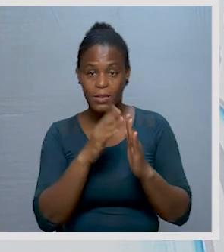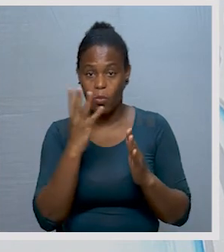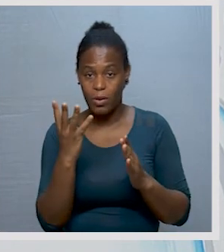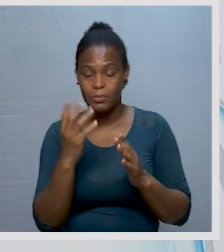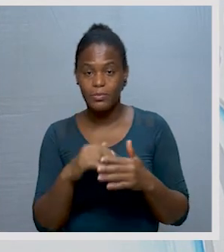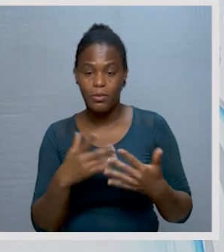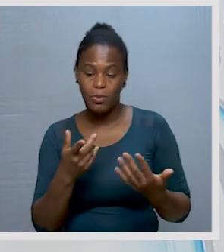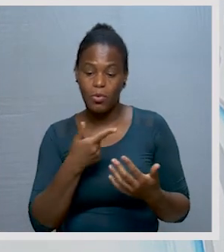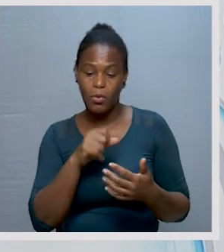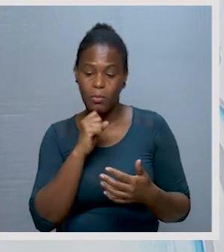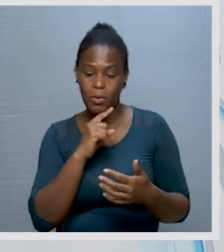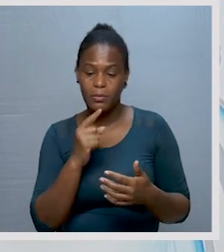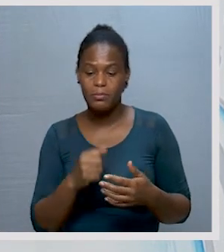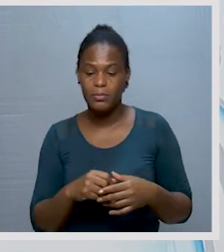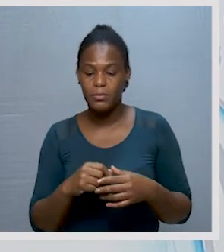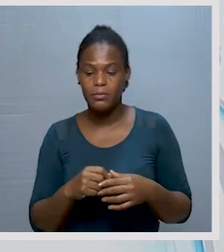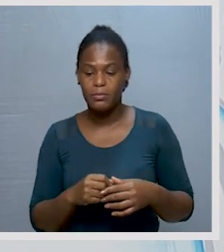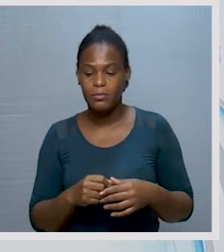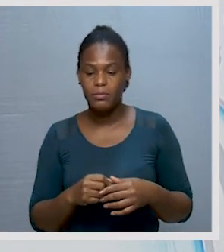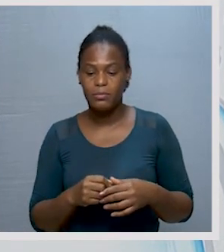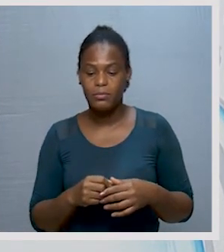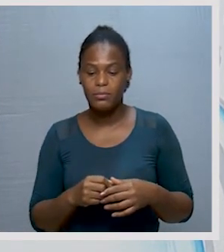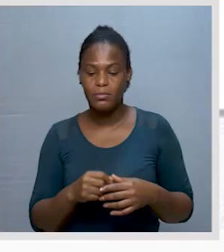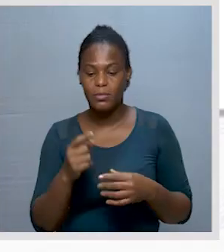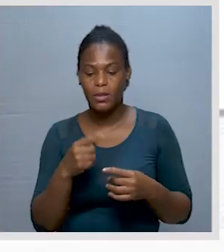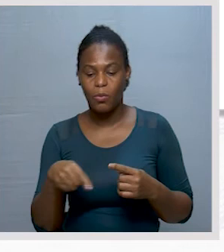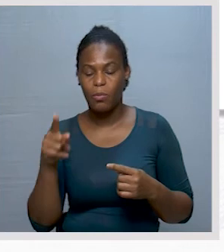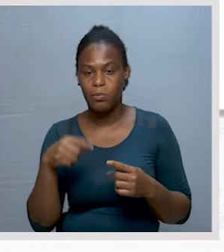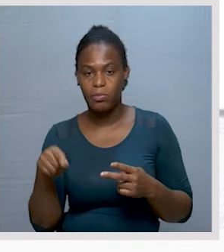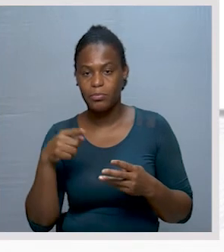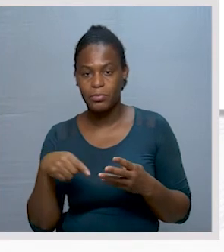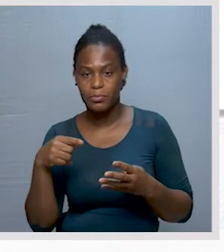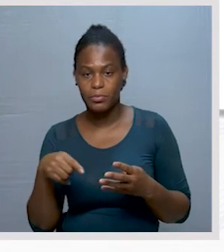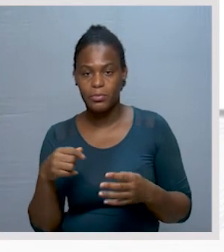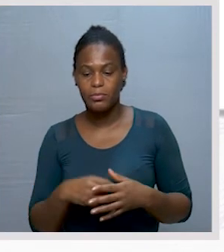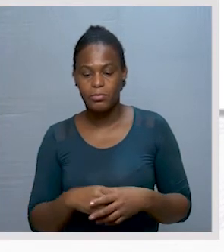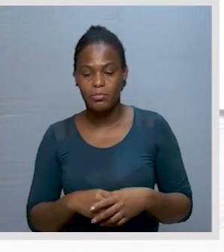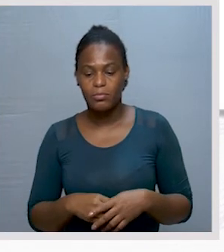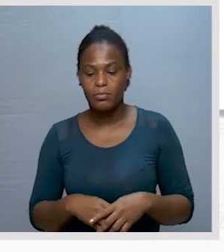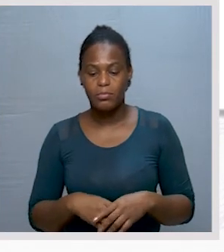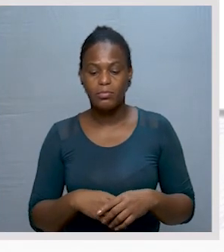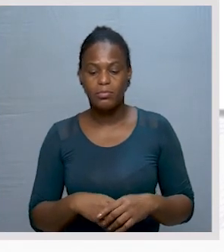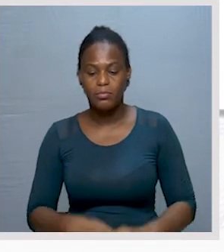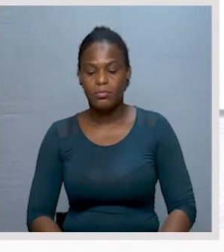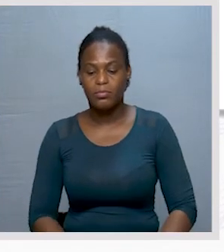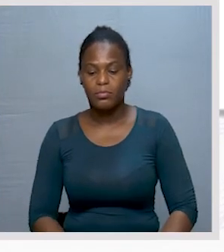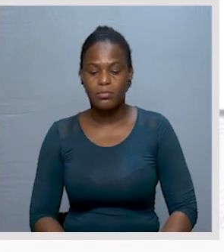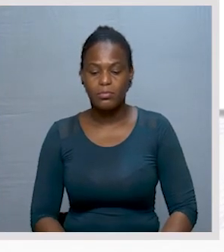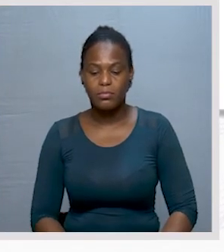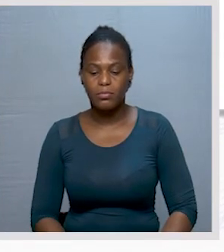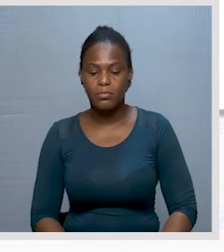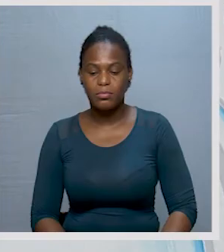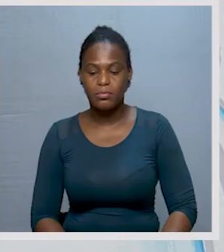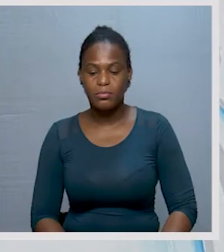4 casas, então nós podemos fazer isto, como nós andamos a fazer nas salas.